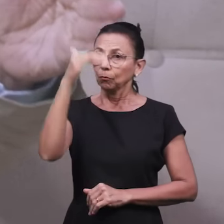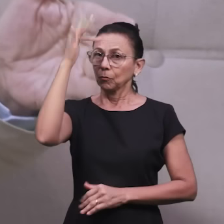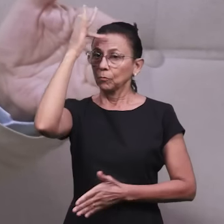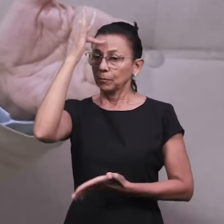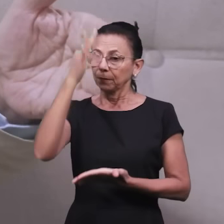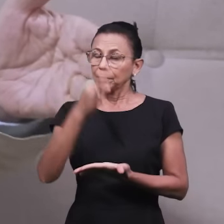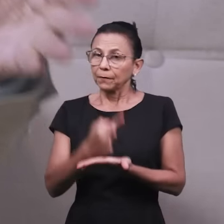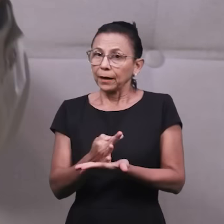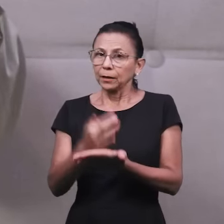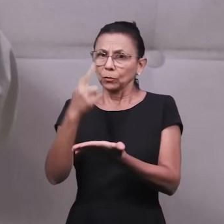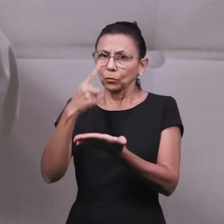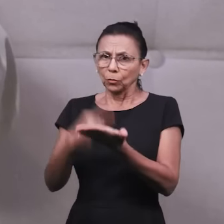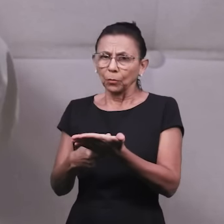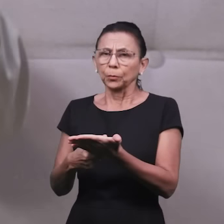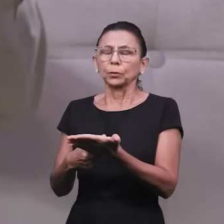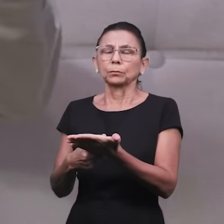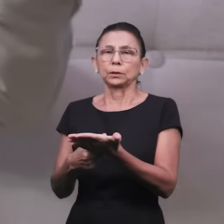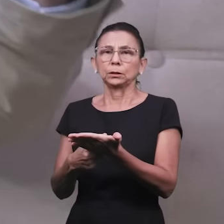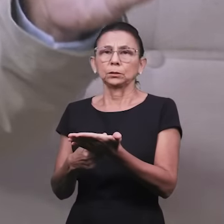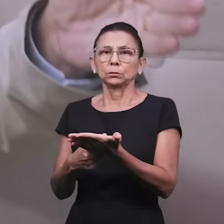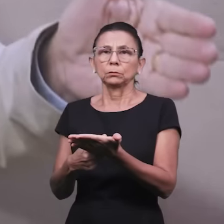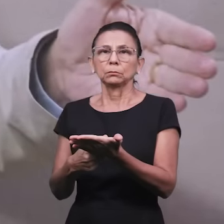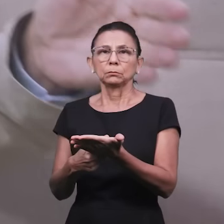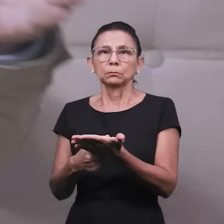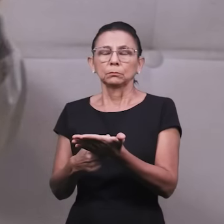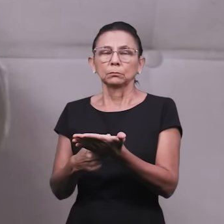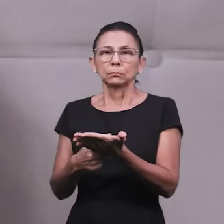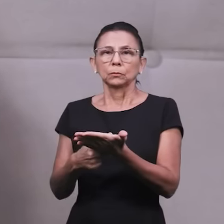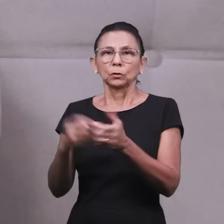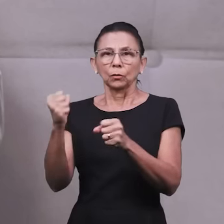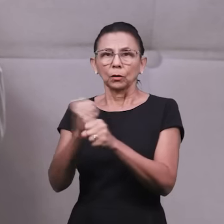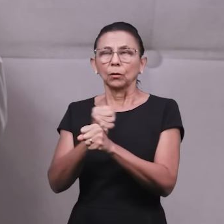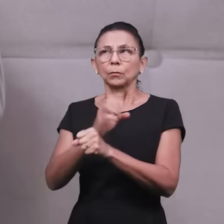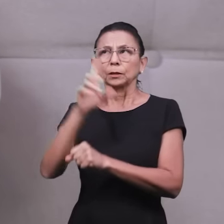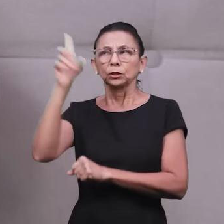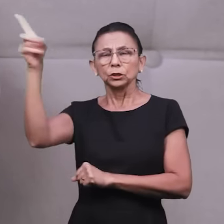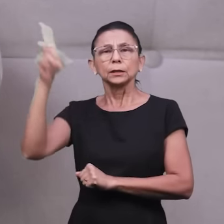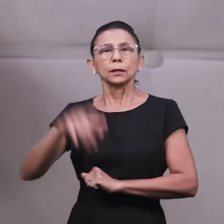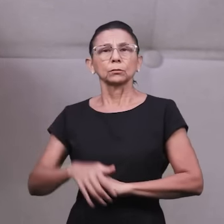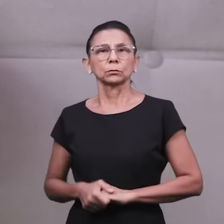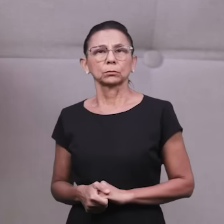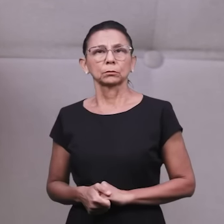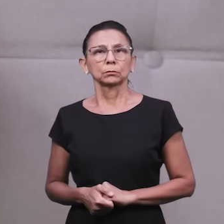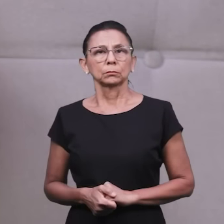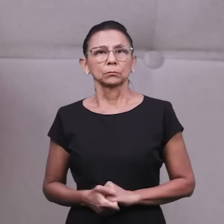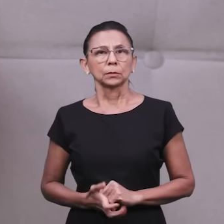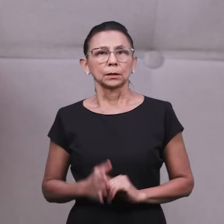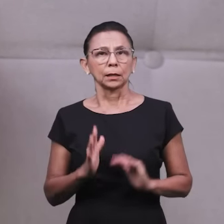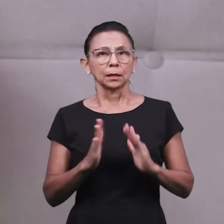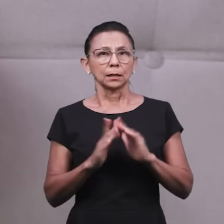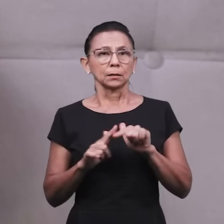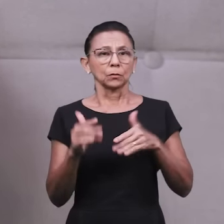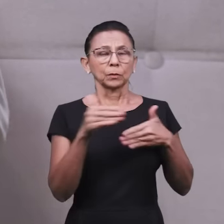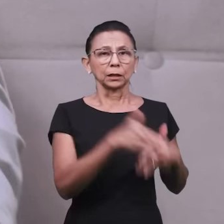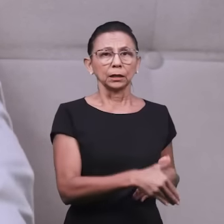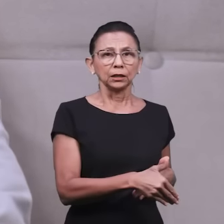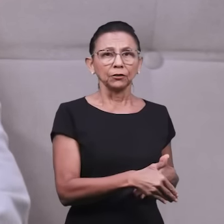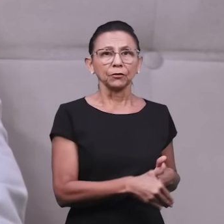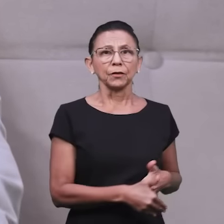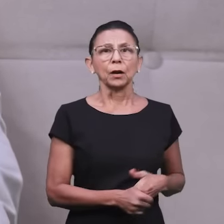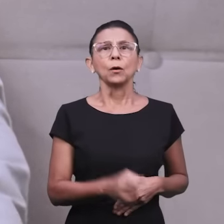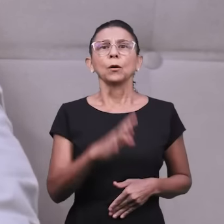à palavra. Então, a igreja fiel ouve a palavra e pratica. A infiel também ouve a palavra, mas não